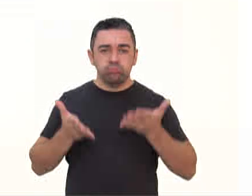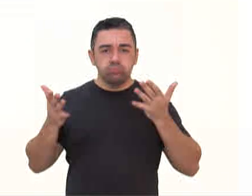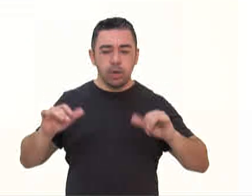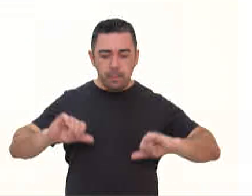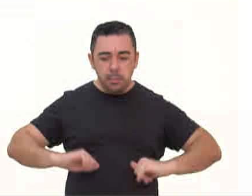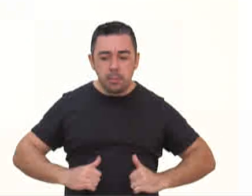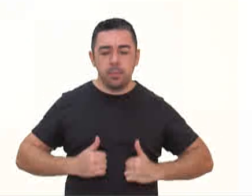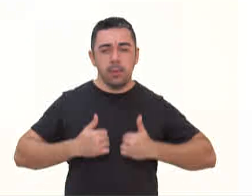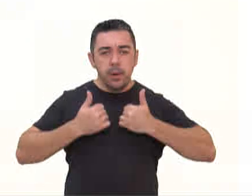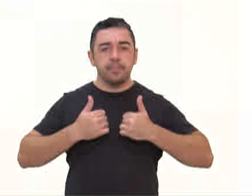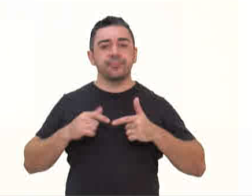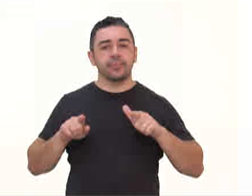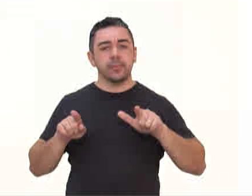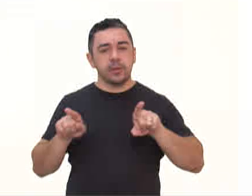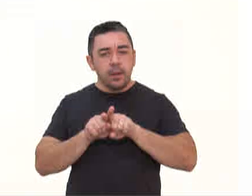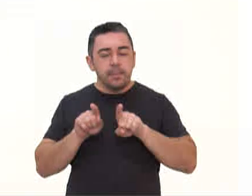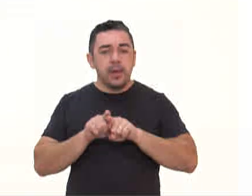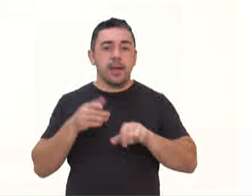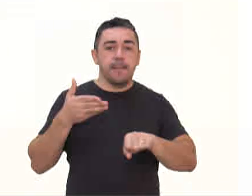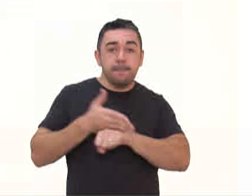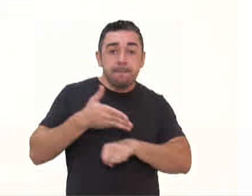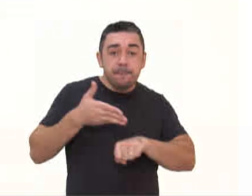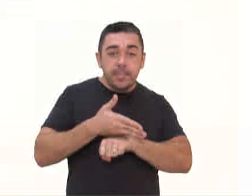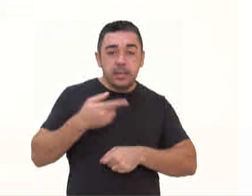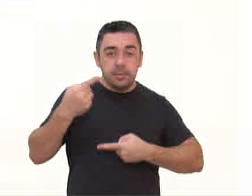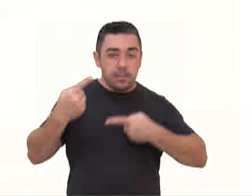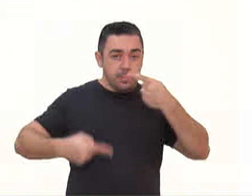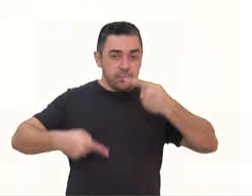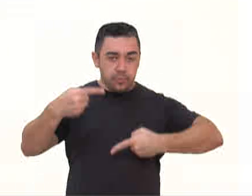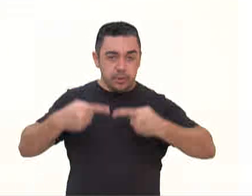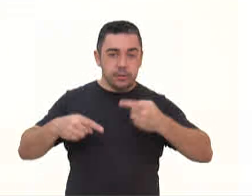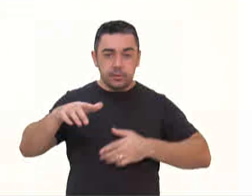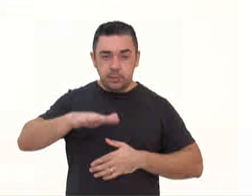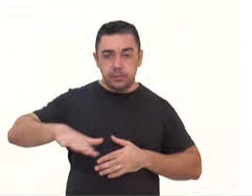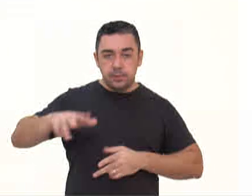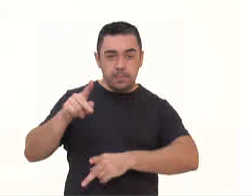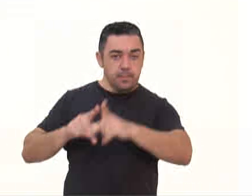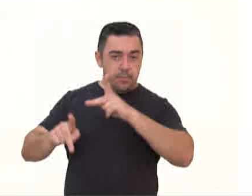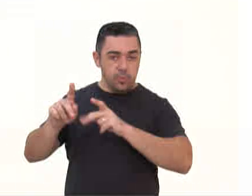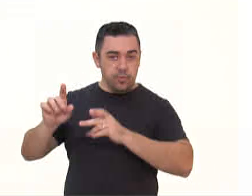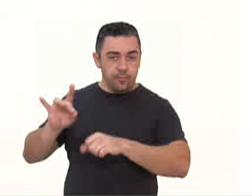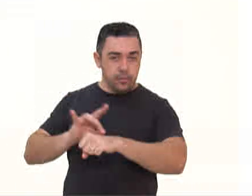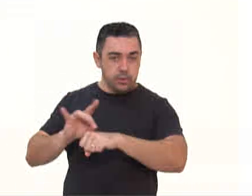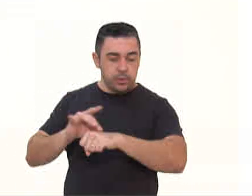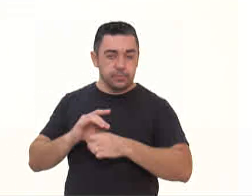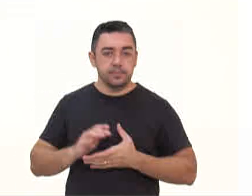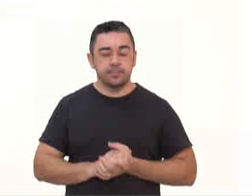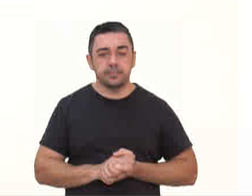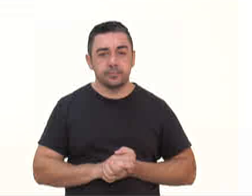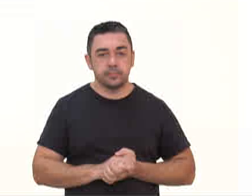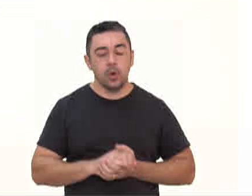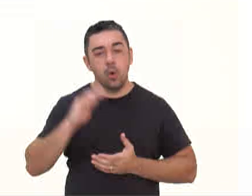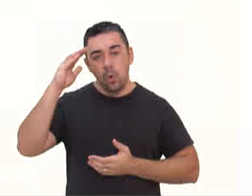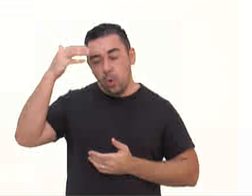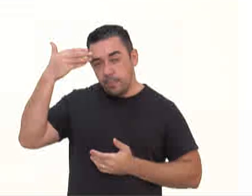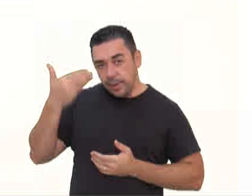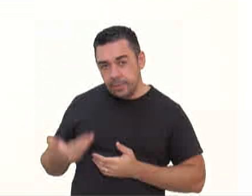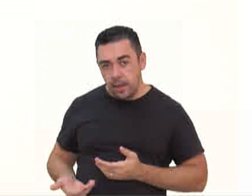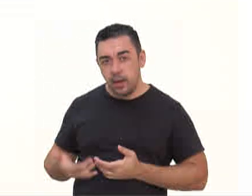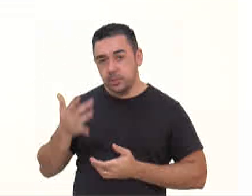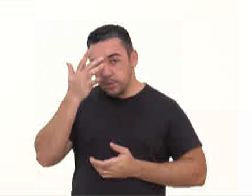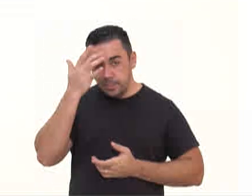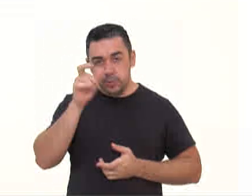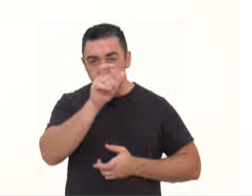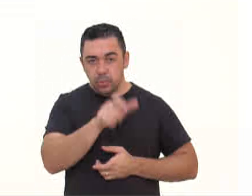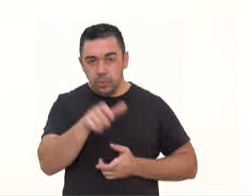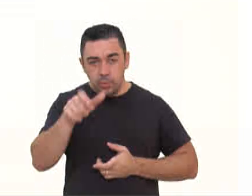e valorizando a participação política dessa sociedade negra. Mais ainda, homenagem às personalidades